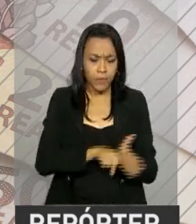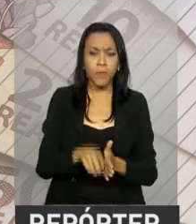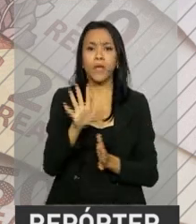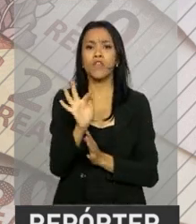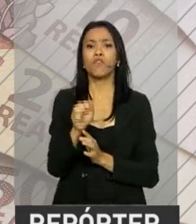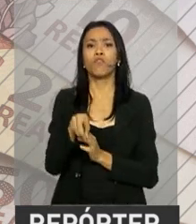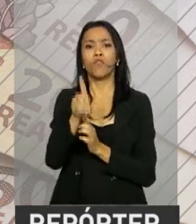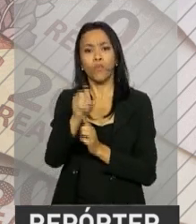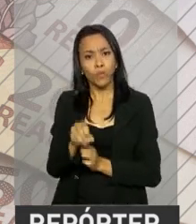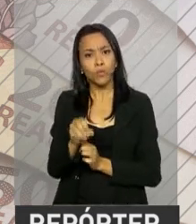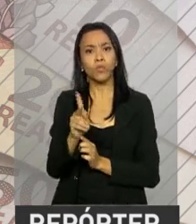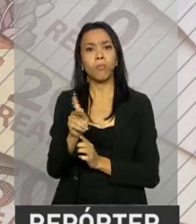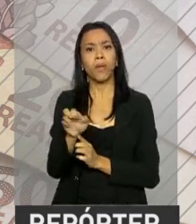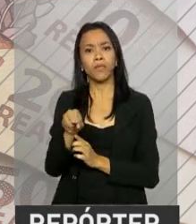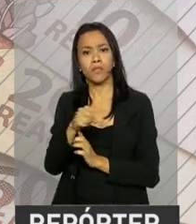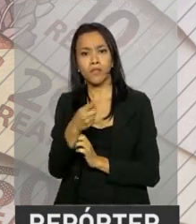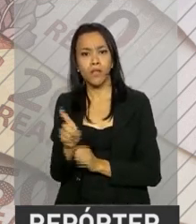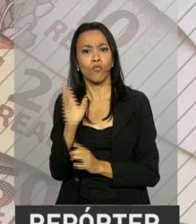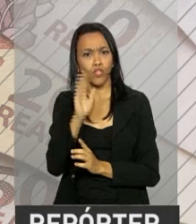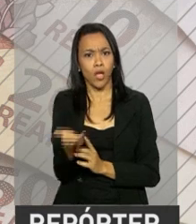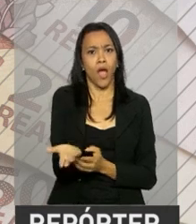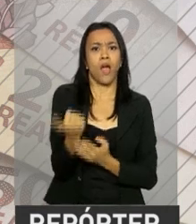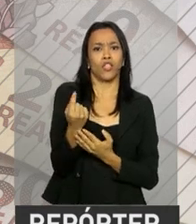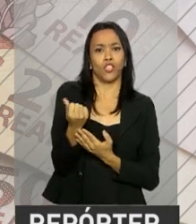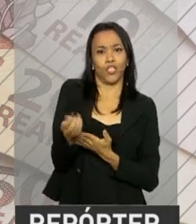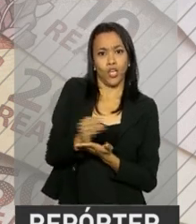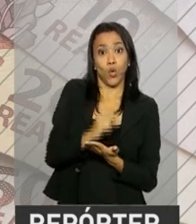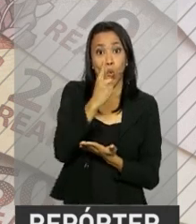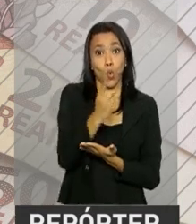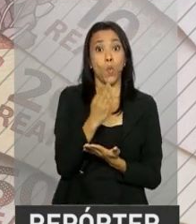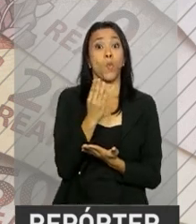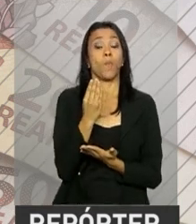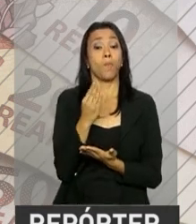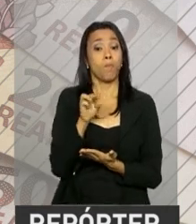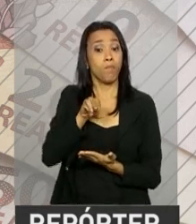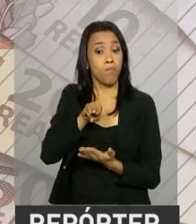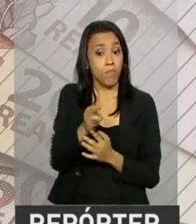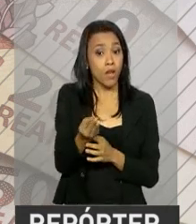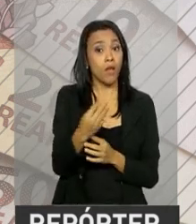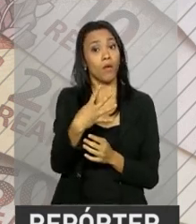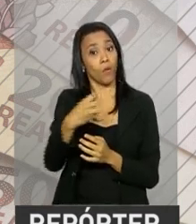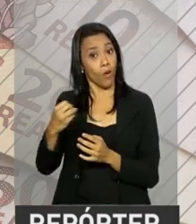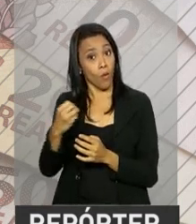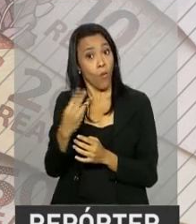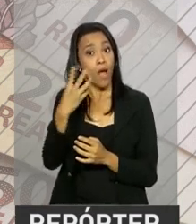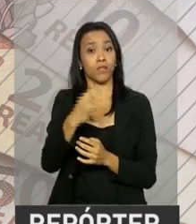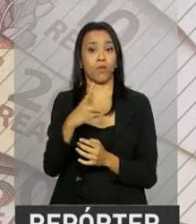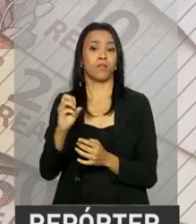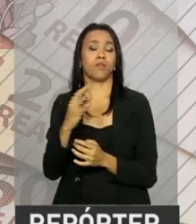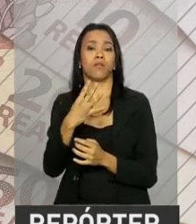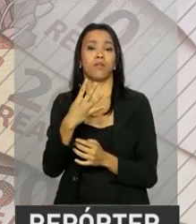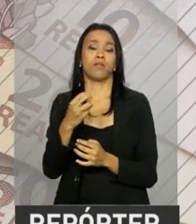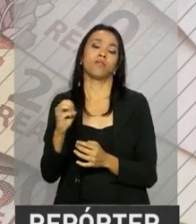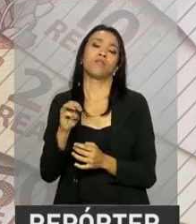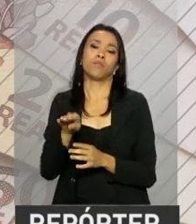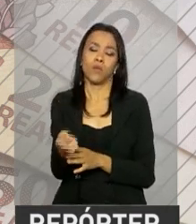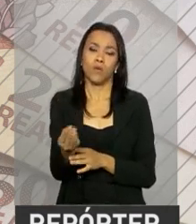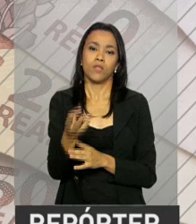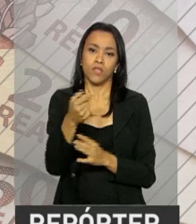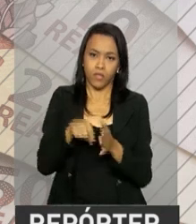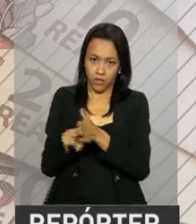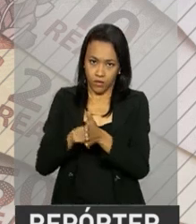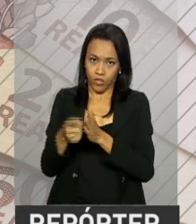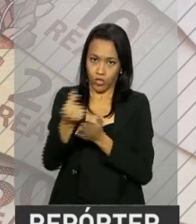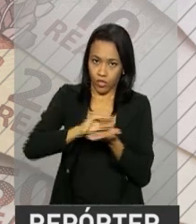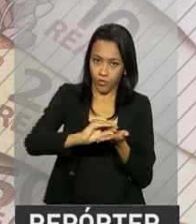de pensão, já foi responsável pela recuperação de quase 1,5 milhão de reais e ainda tem 100 alvos em investigação. E